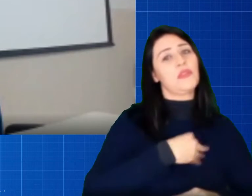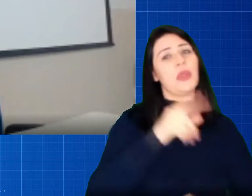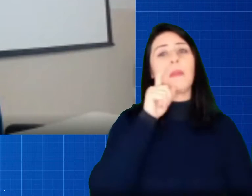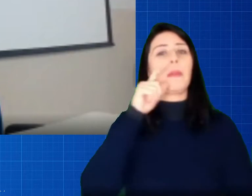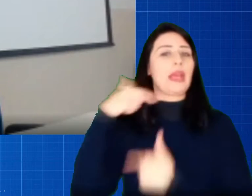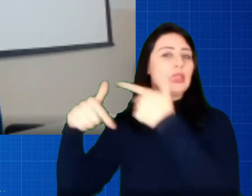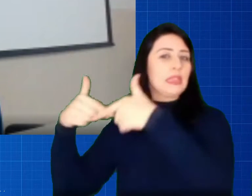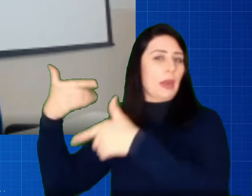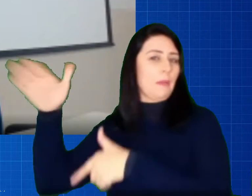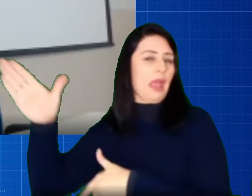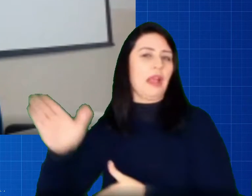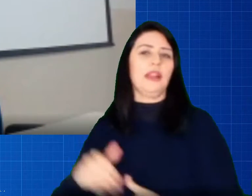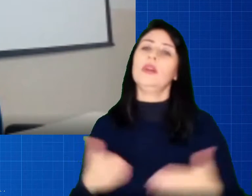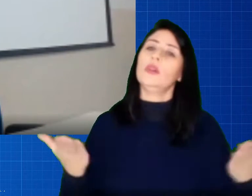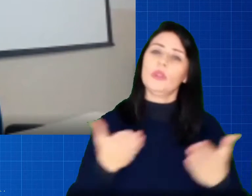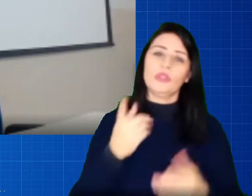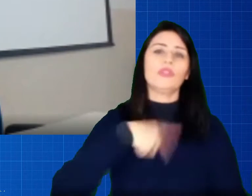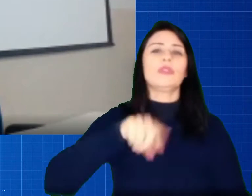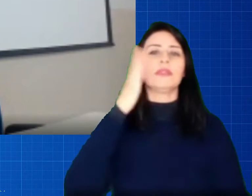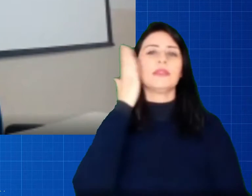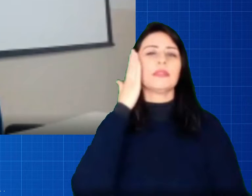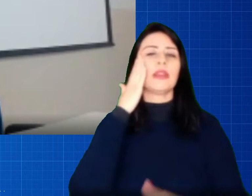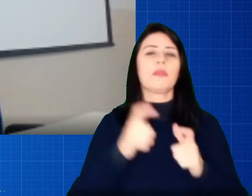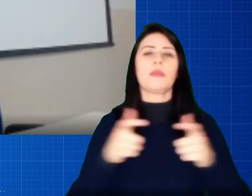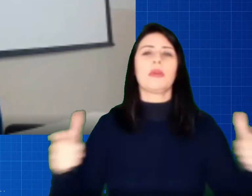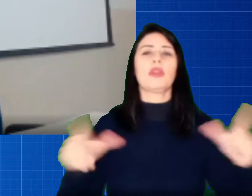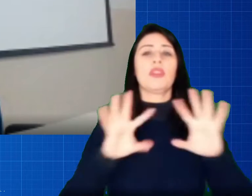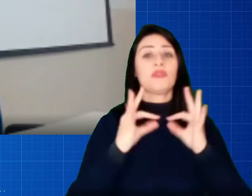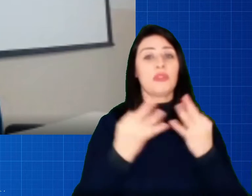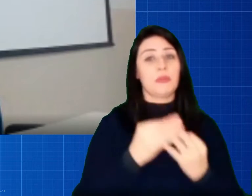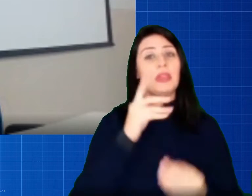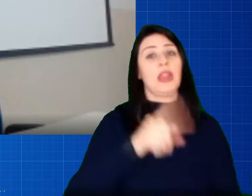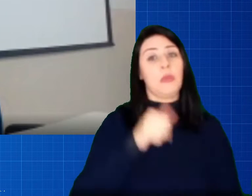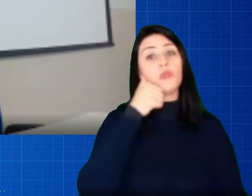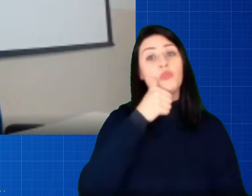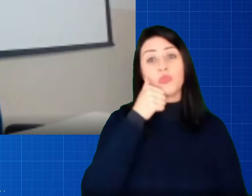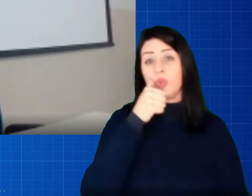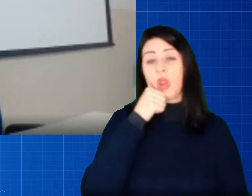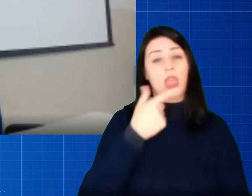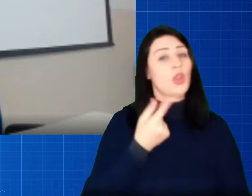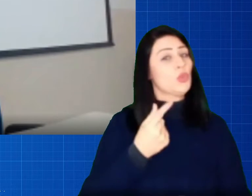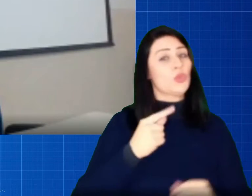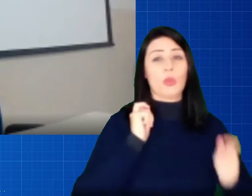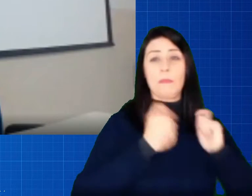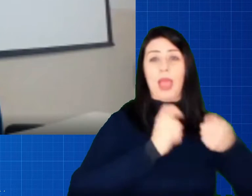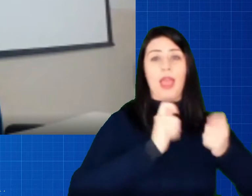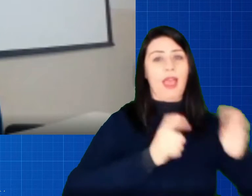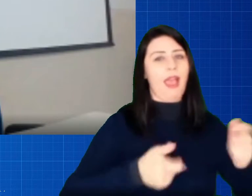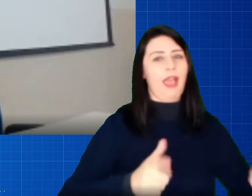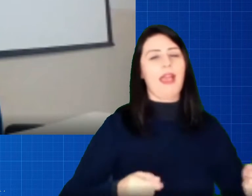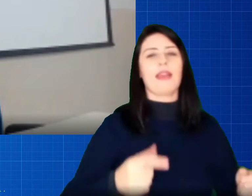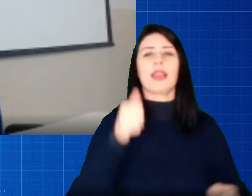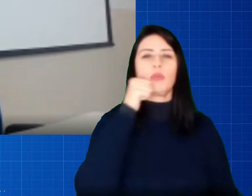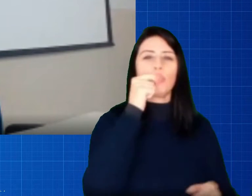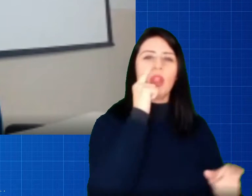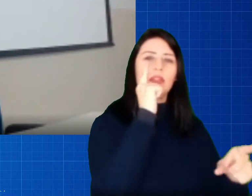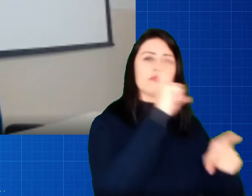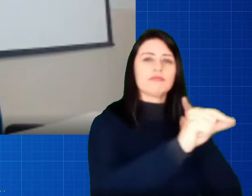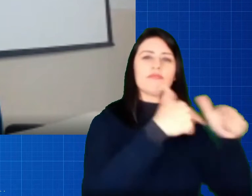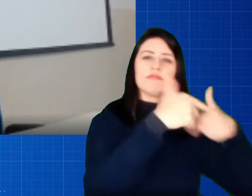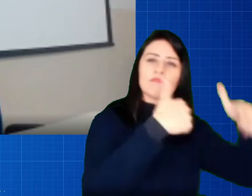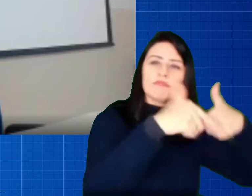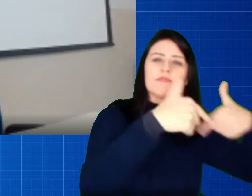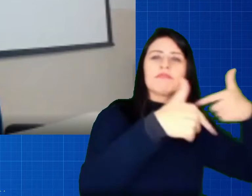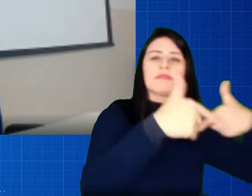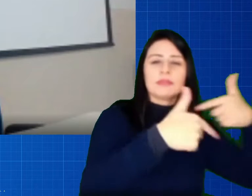filhos e o papai ia trabalhar. Hoje a gente sabe que a maioria das famílias são sustentadas por mulheres. São as mulheres que estão saindo para o